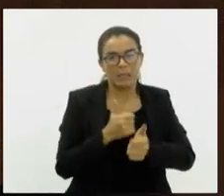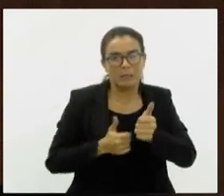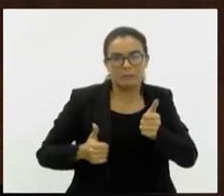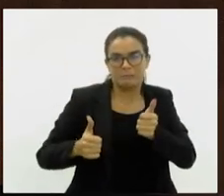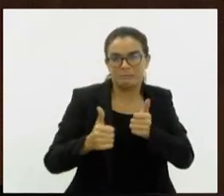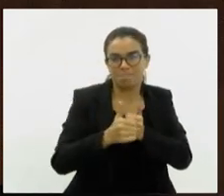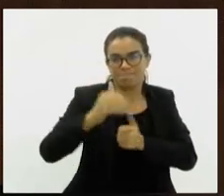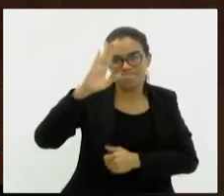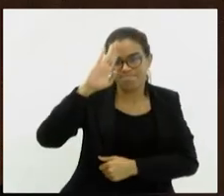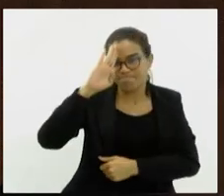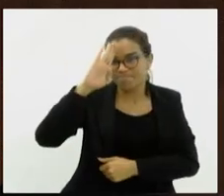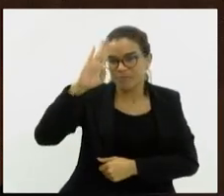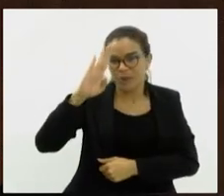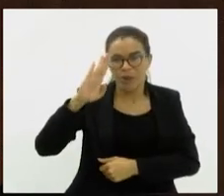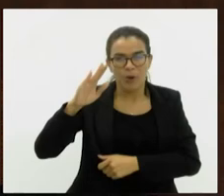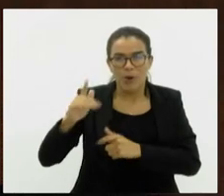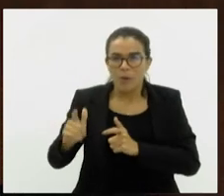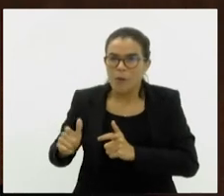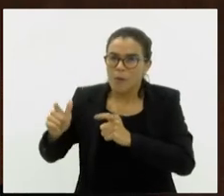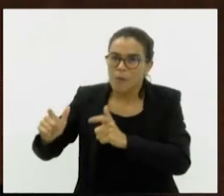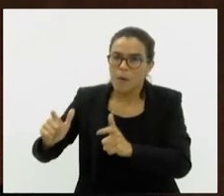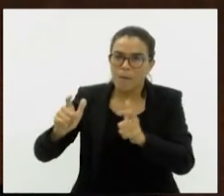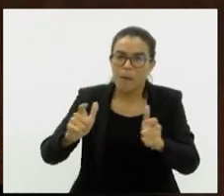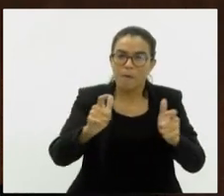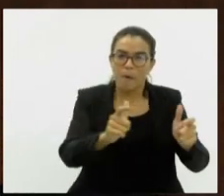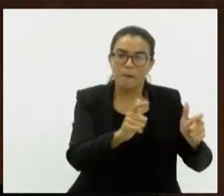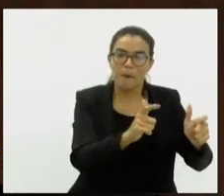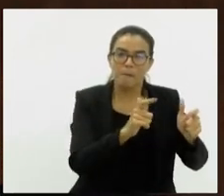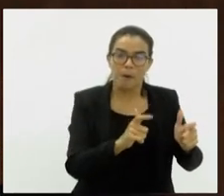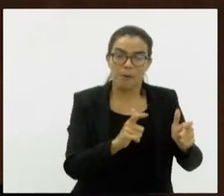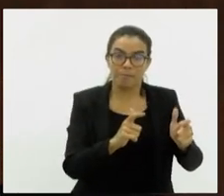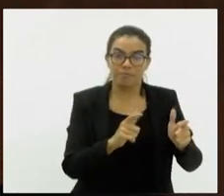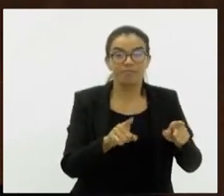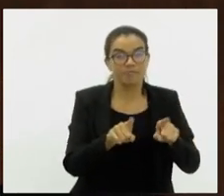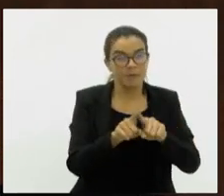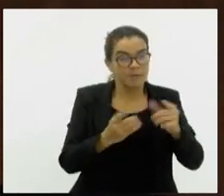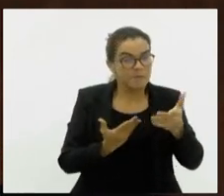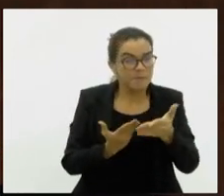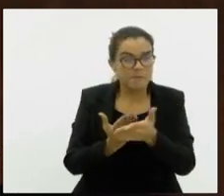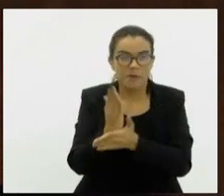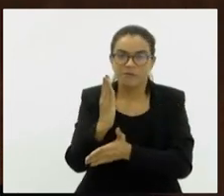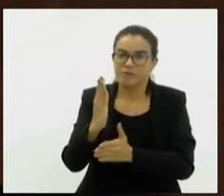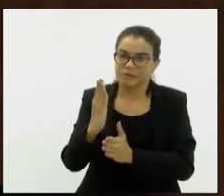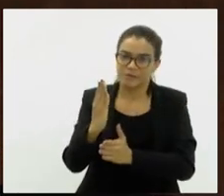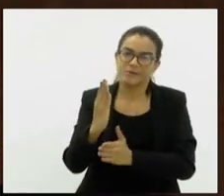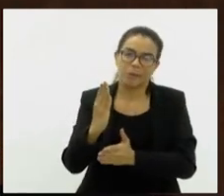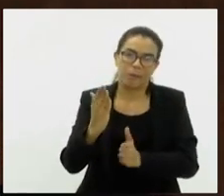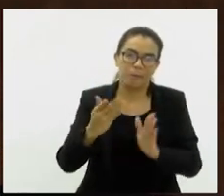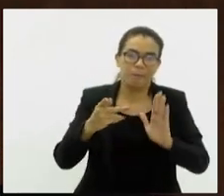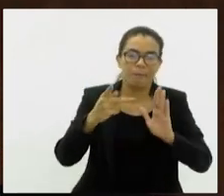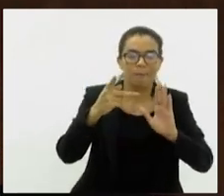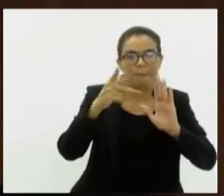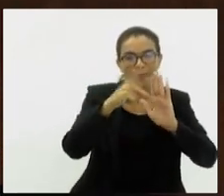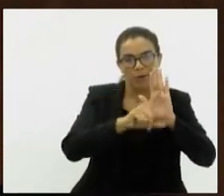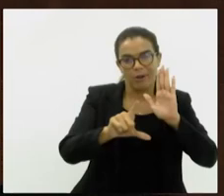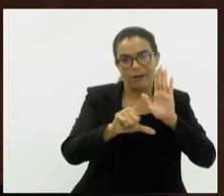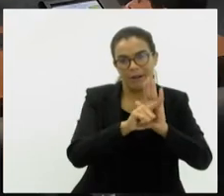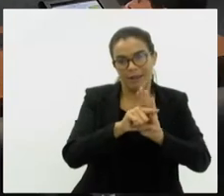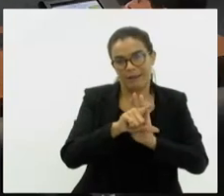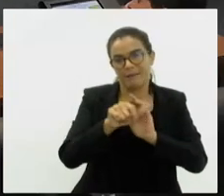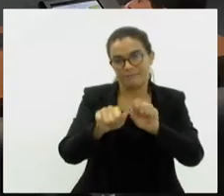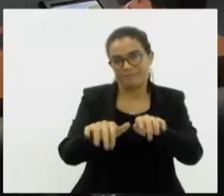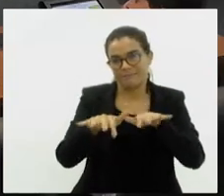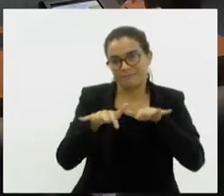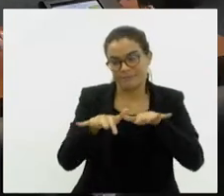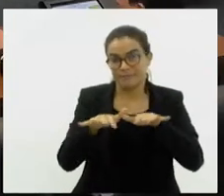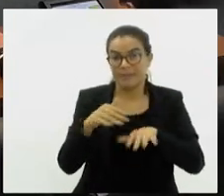prioridade em todos os lugares, inclusive na aprovação dos projetos dentro dessa Casa de Lei. Muito obrigada.